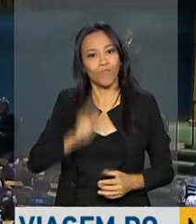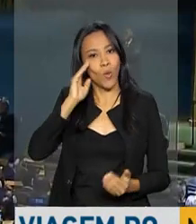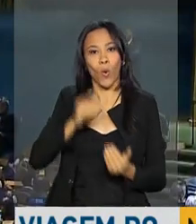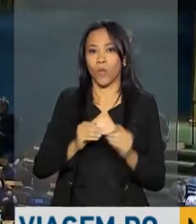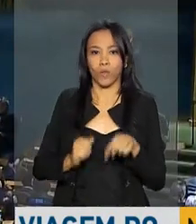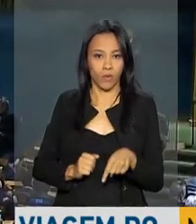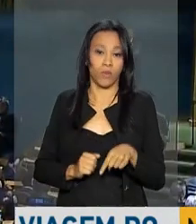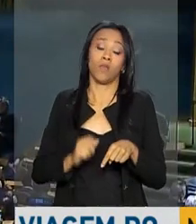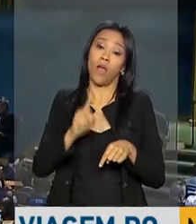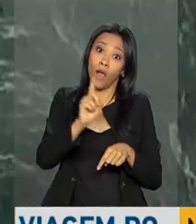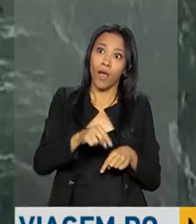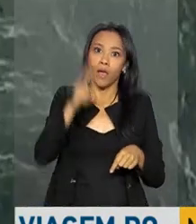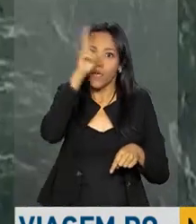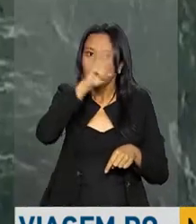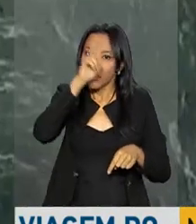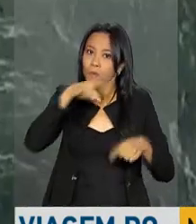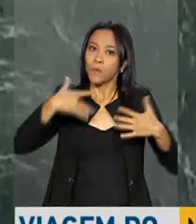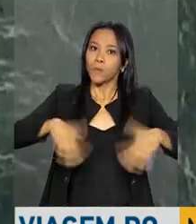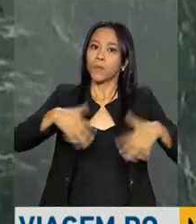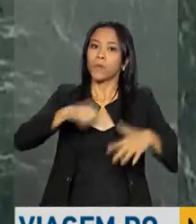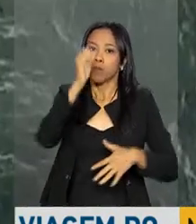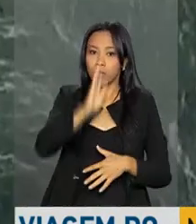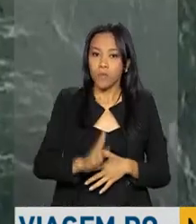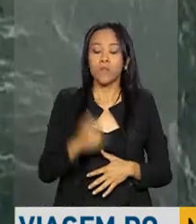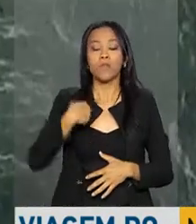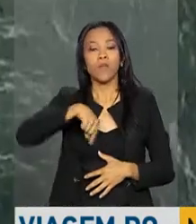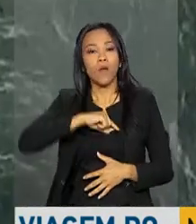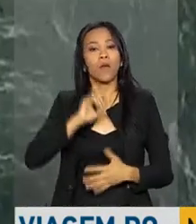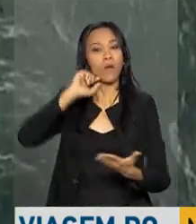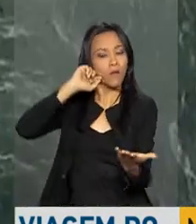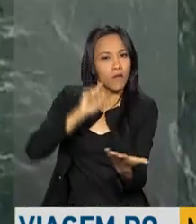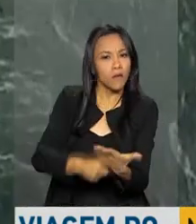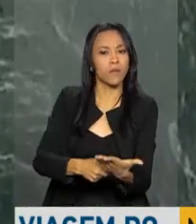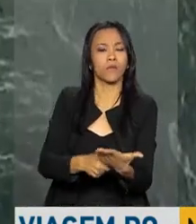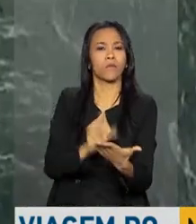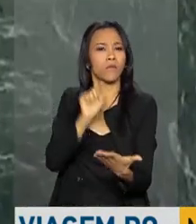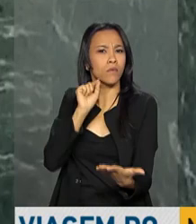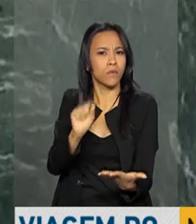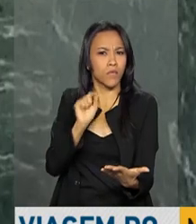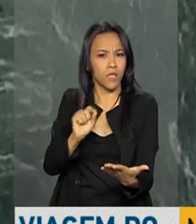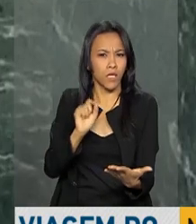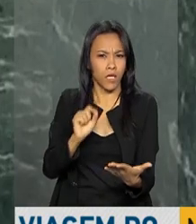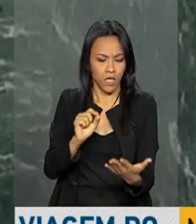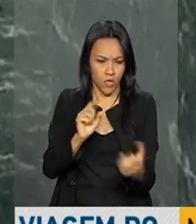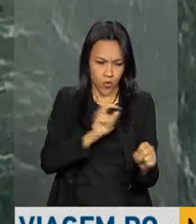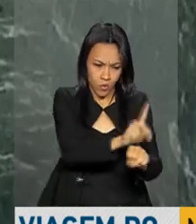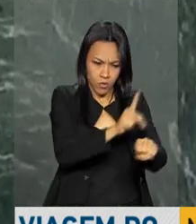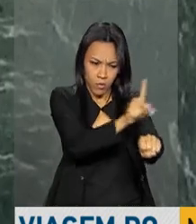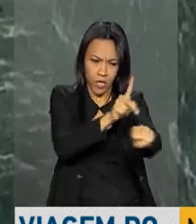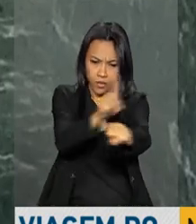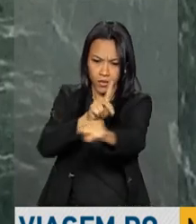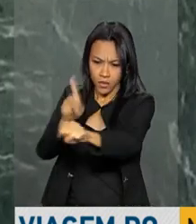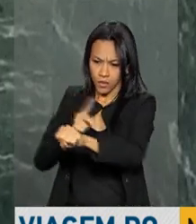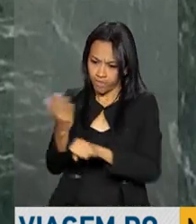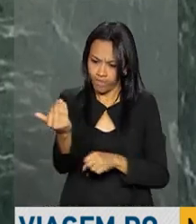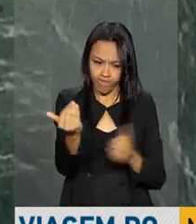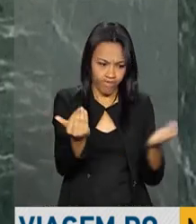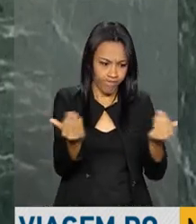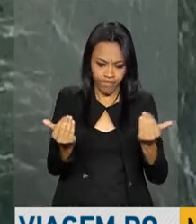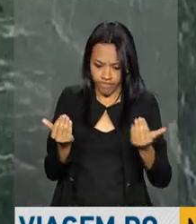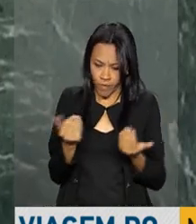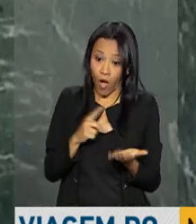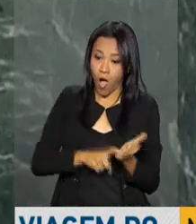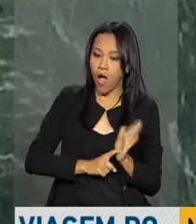histórico. Reiteramos nosso chamado a que as potências nucleares assumam compromissos